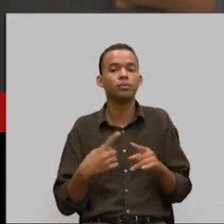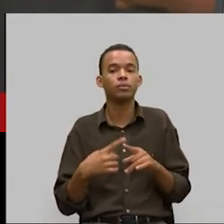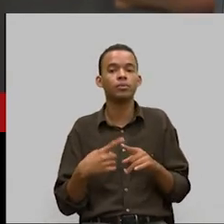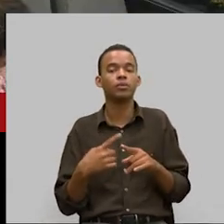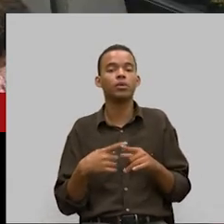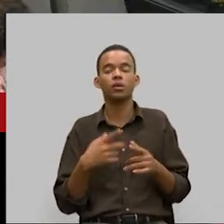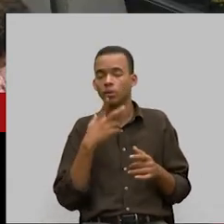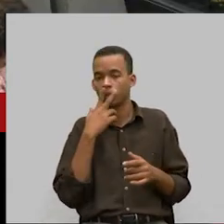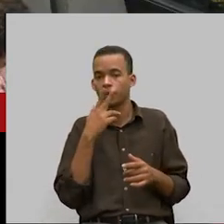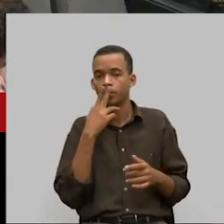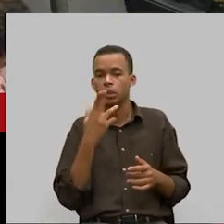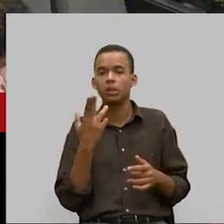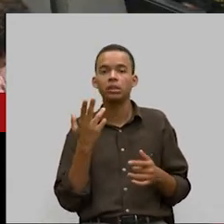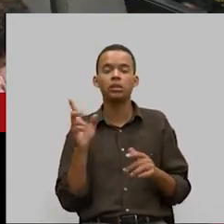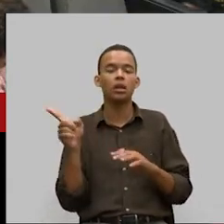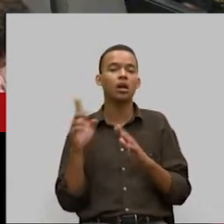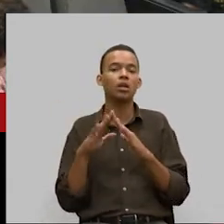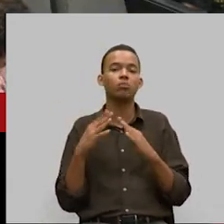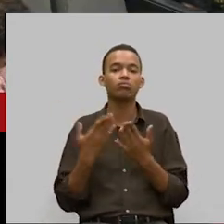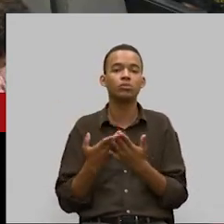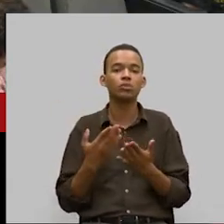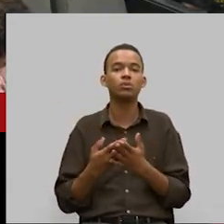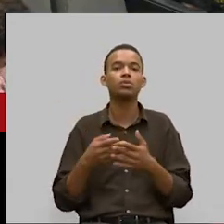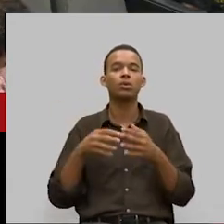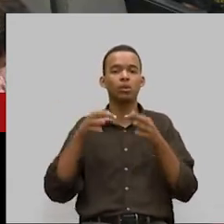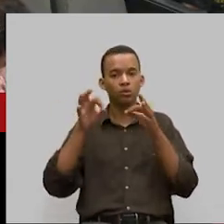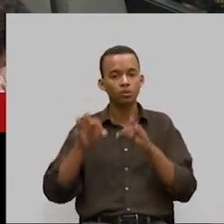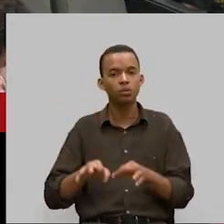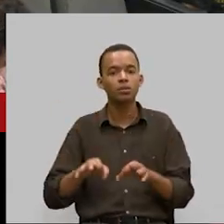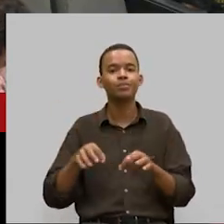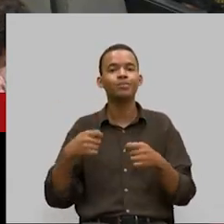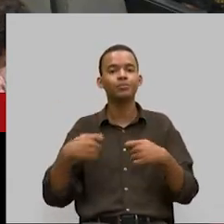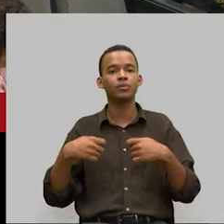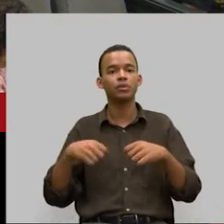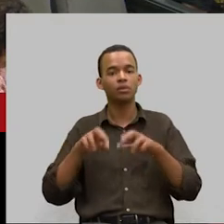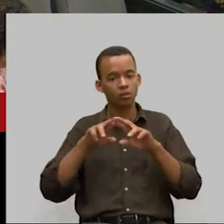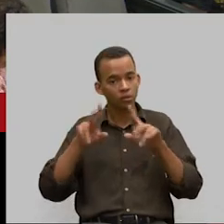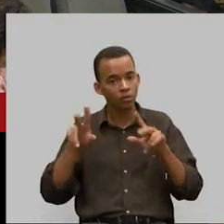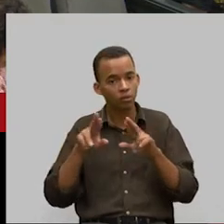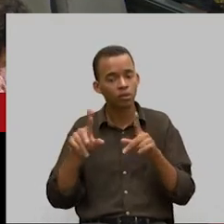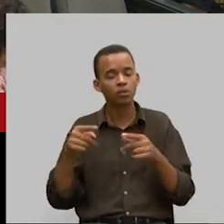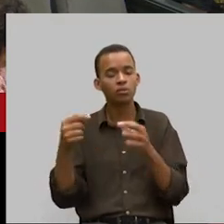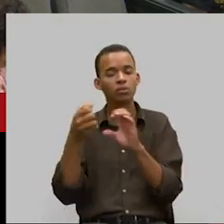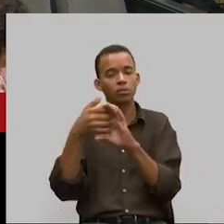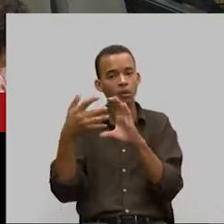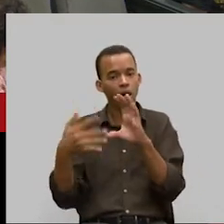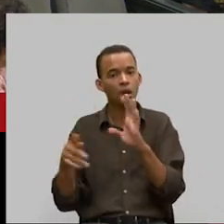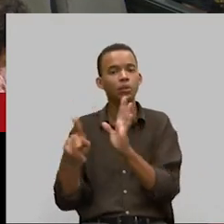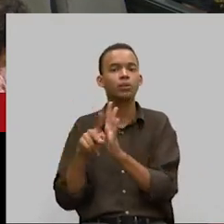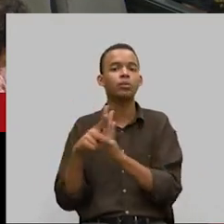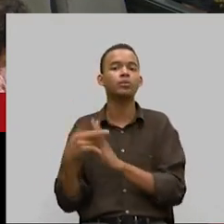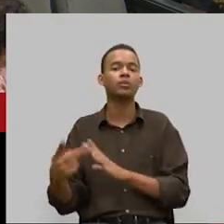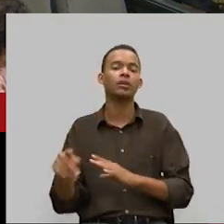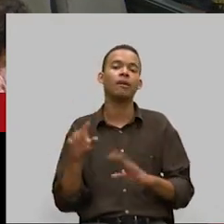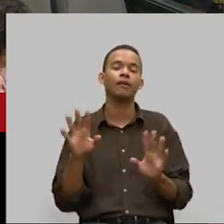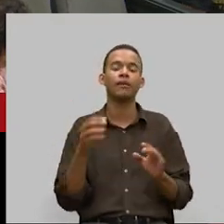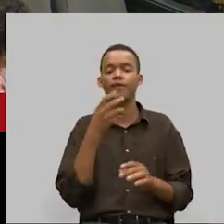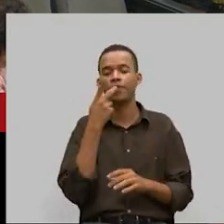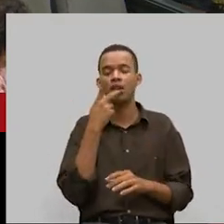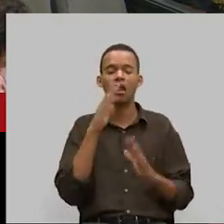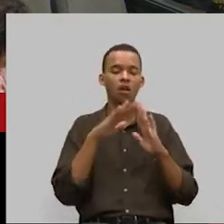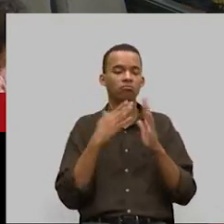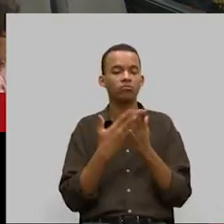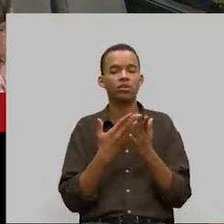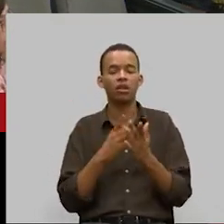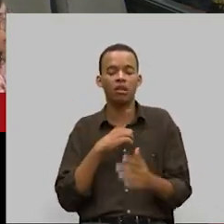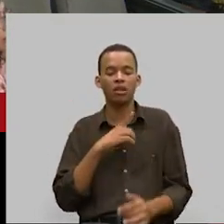mas para uma escola diferenciada uma educação diferenciada não uma uma política afirmativa de cotas